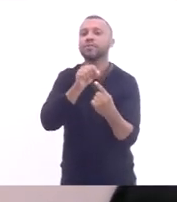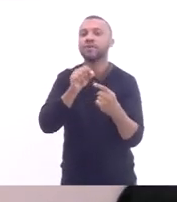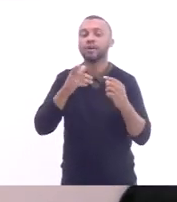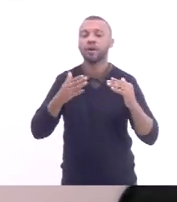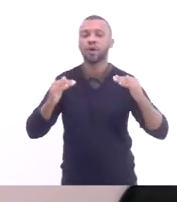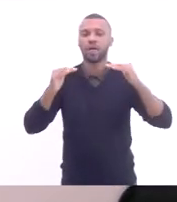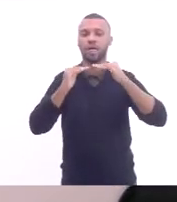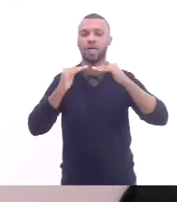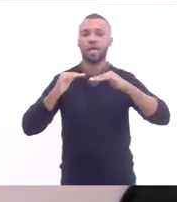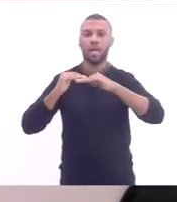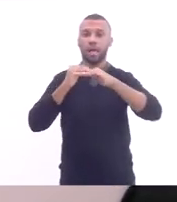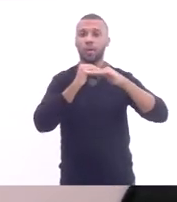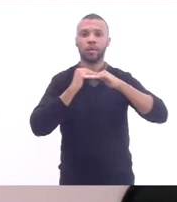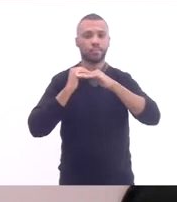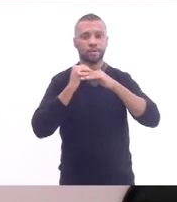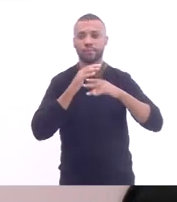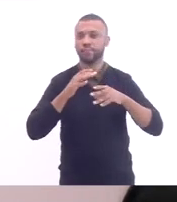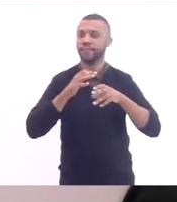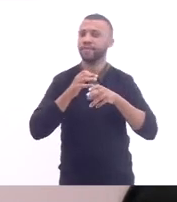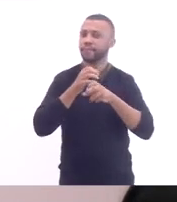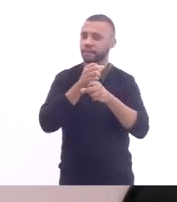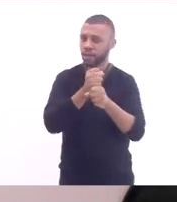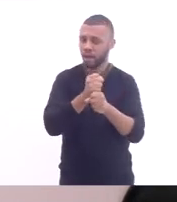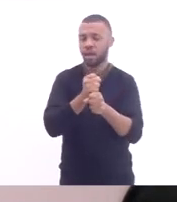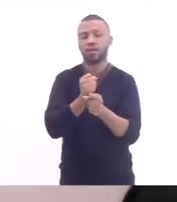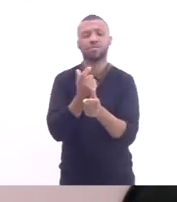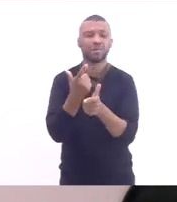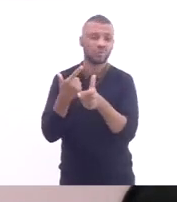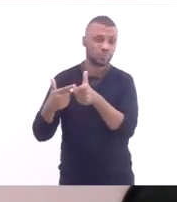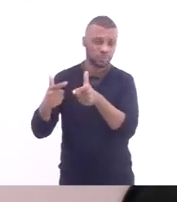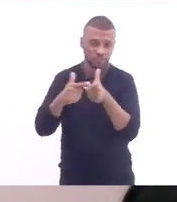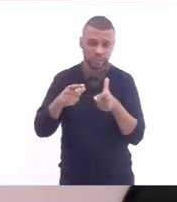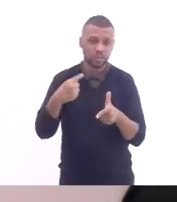do fiscal, dos problemas que nós